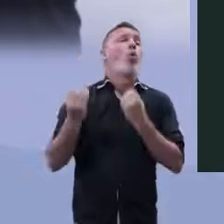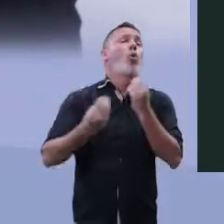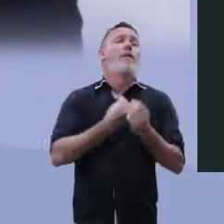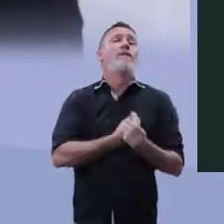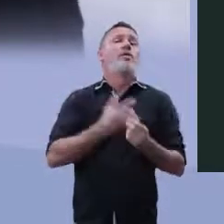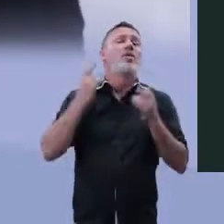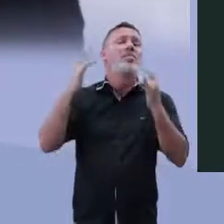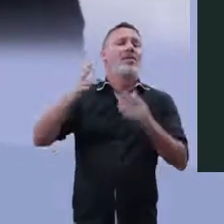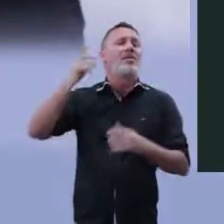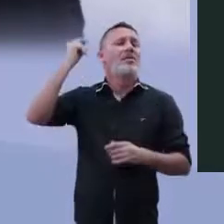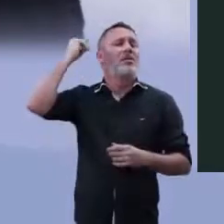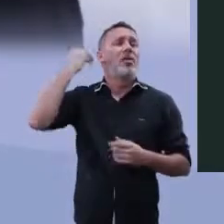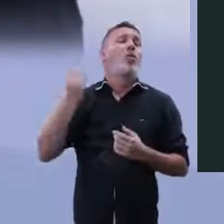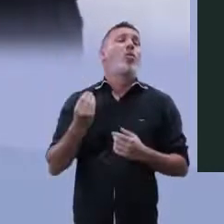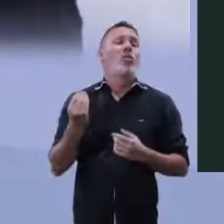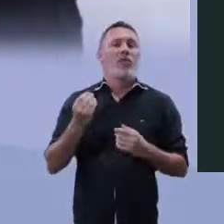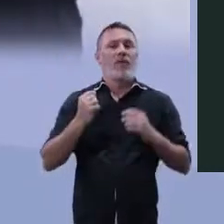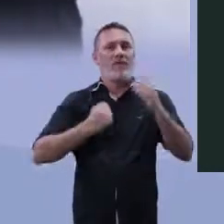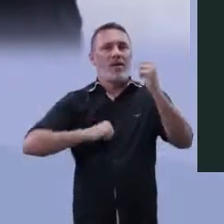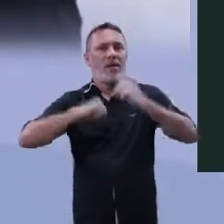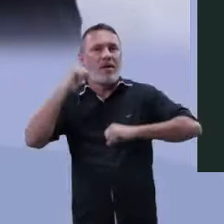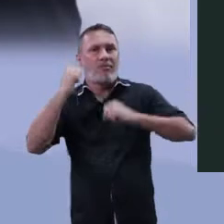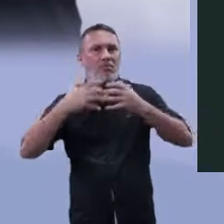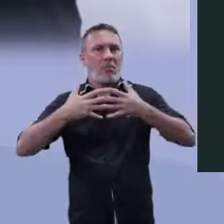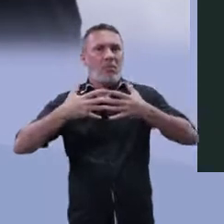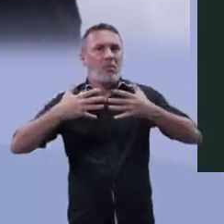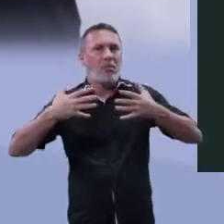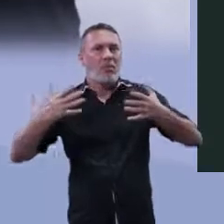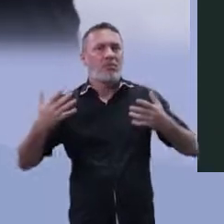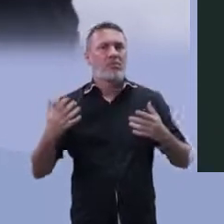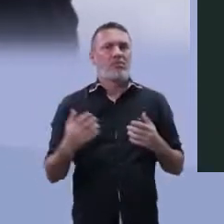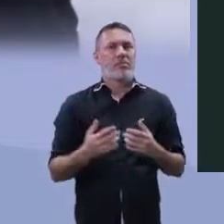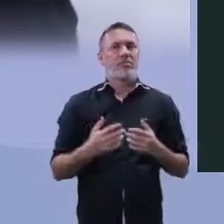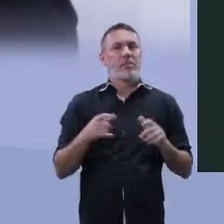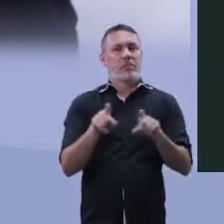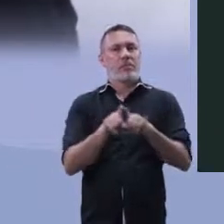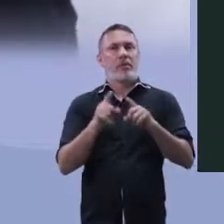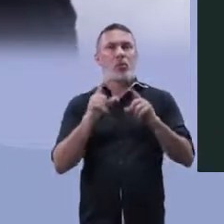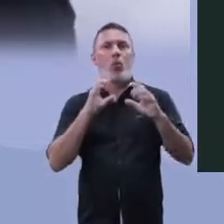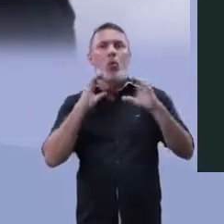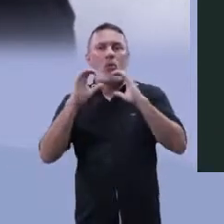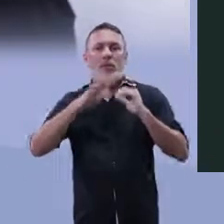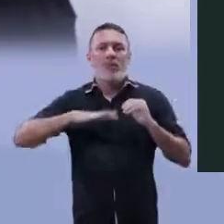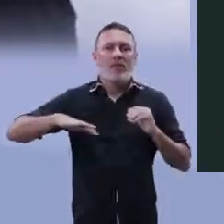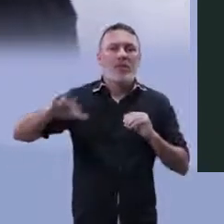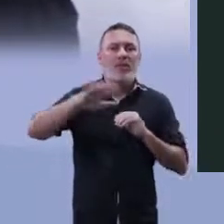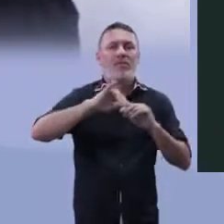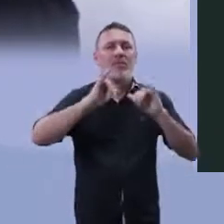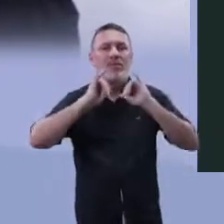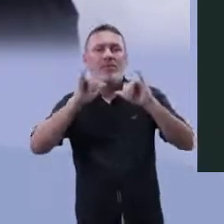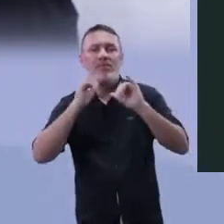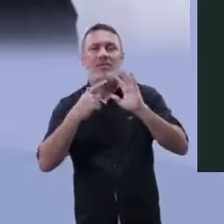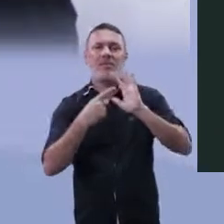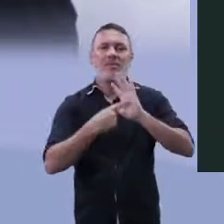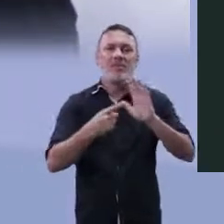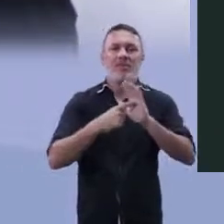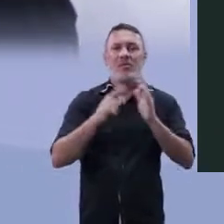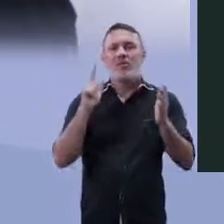Europa daquele momento, né, aí consolidando um processo de industrialização,